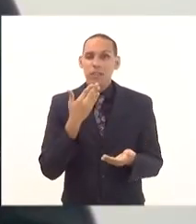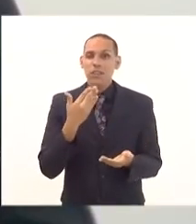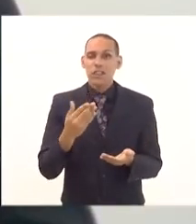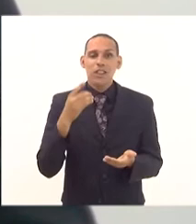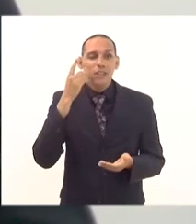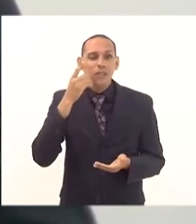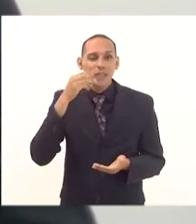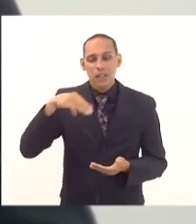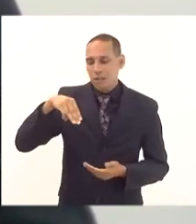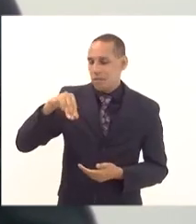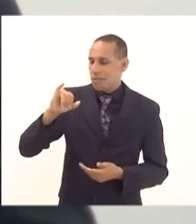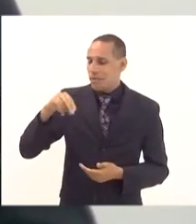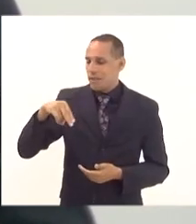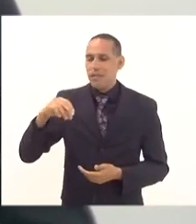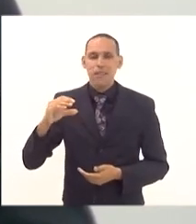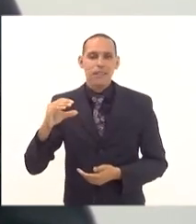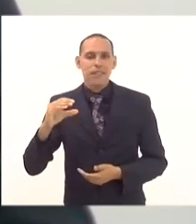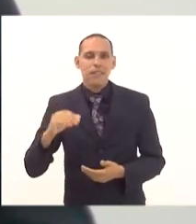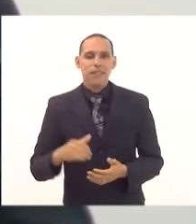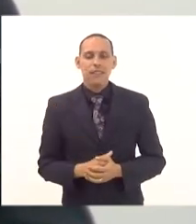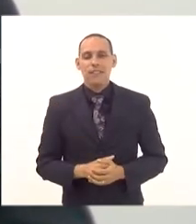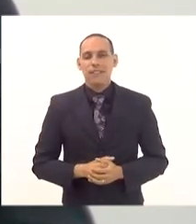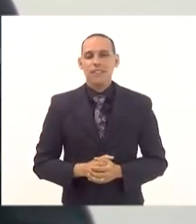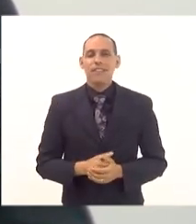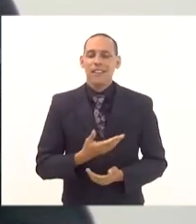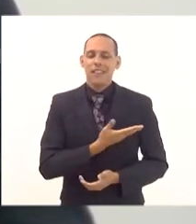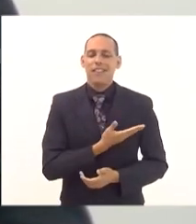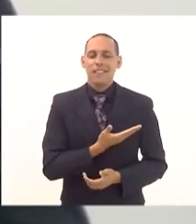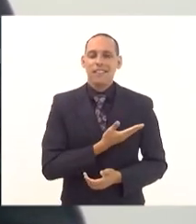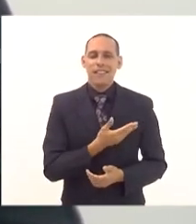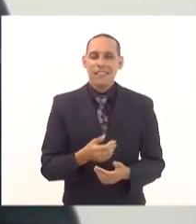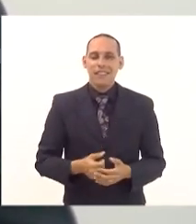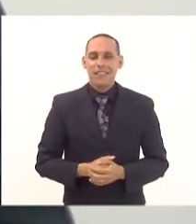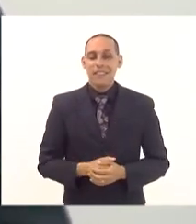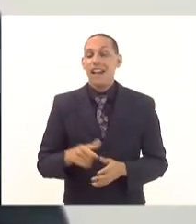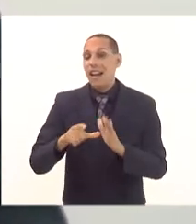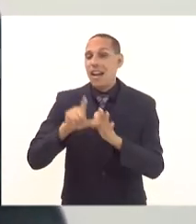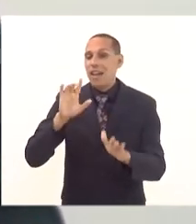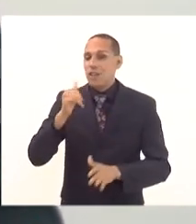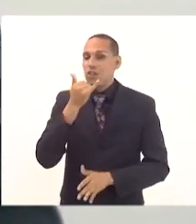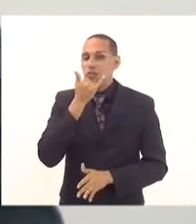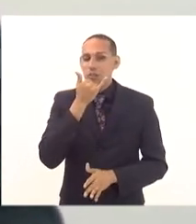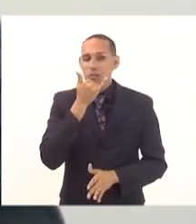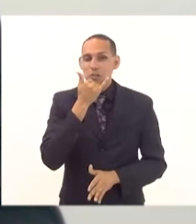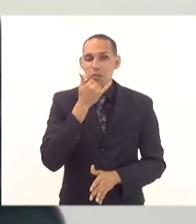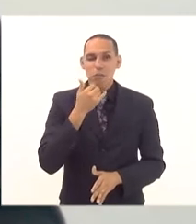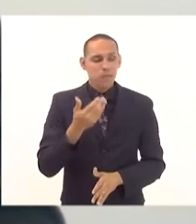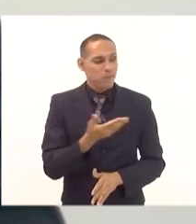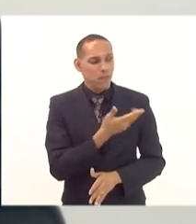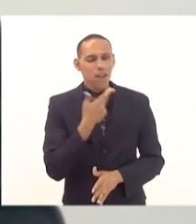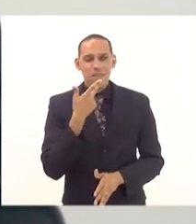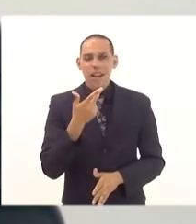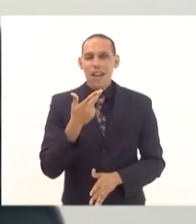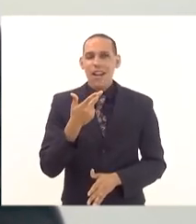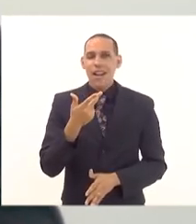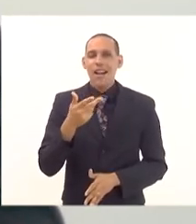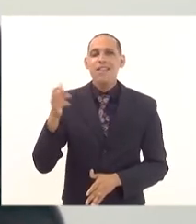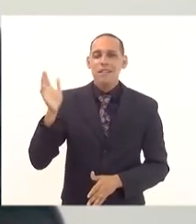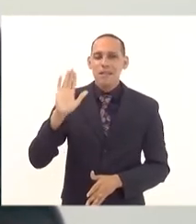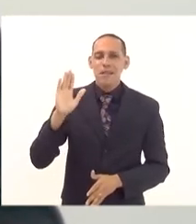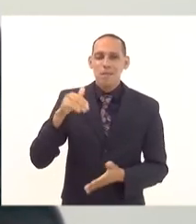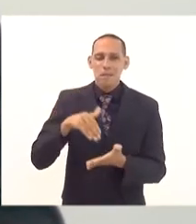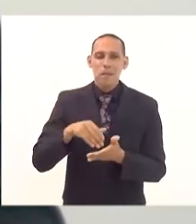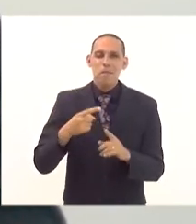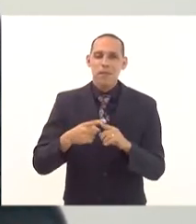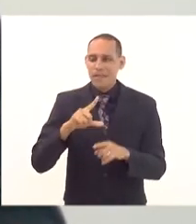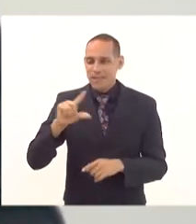pedir para o deputado Carlos minc meu querido companheiro camarada à noite me desculpe o irmão para fazer para dizer um até breve que eu